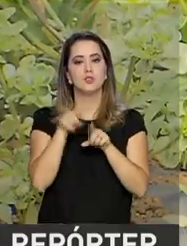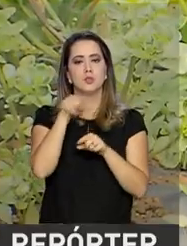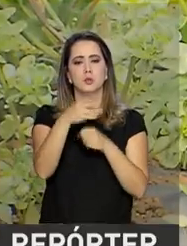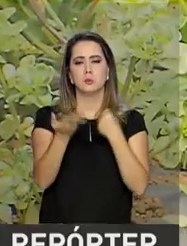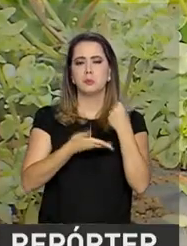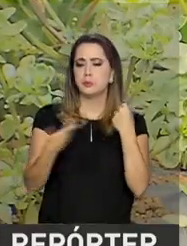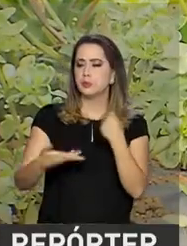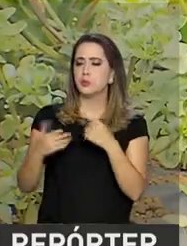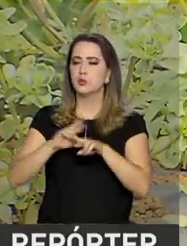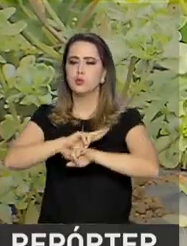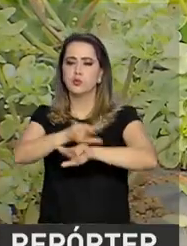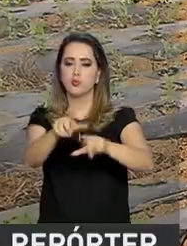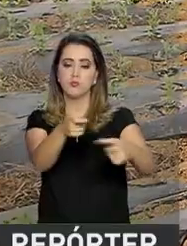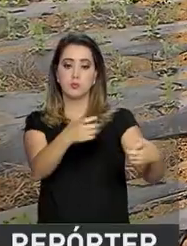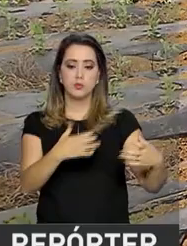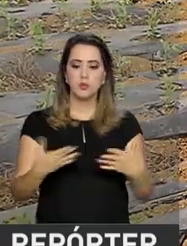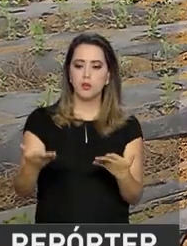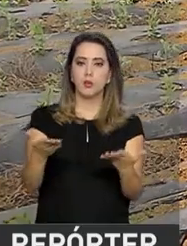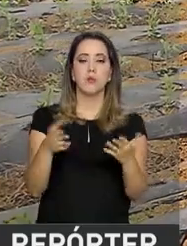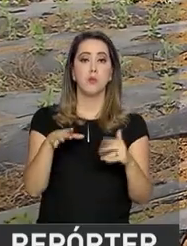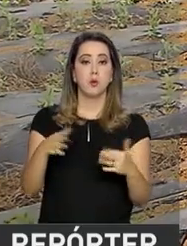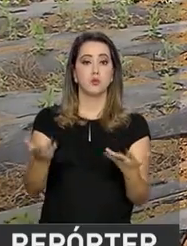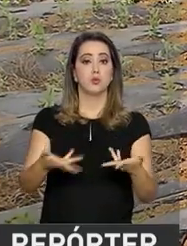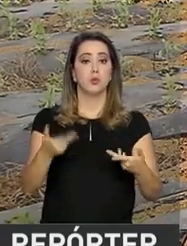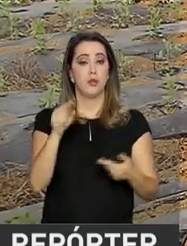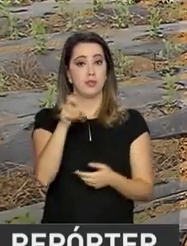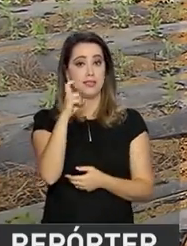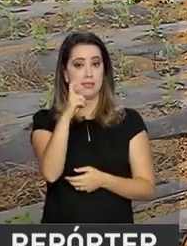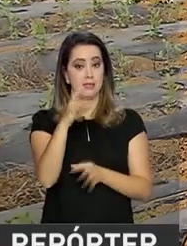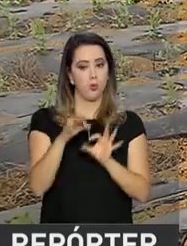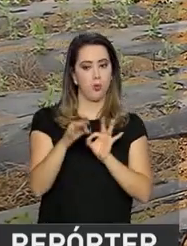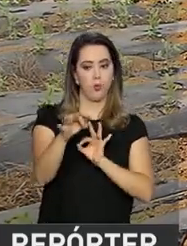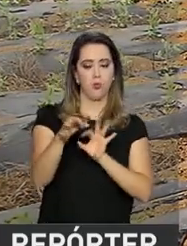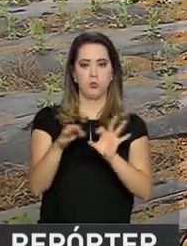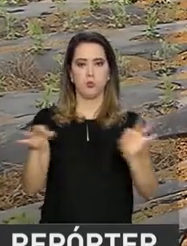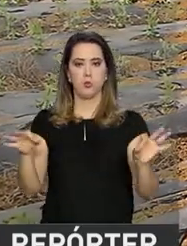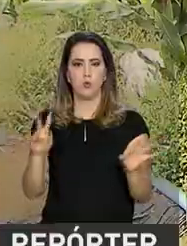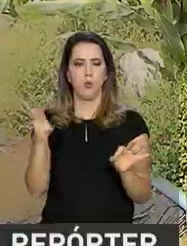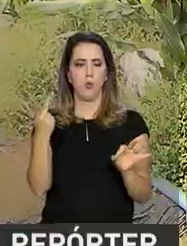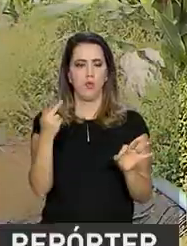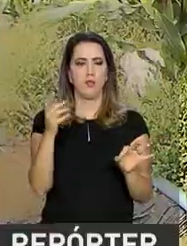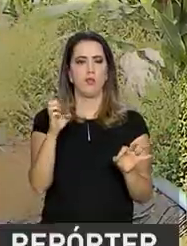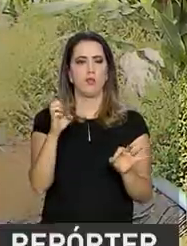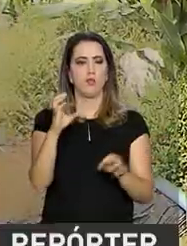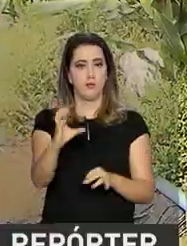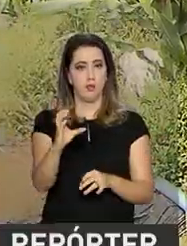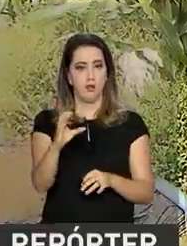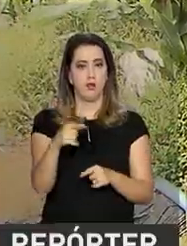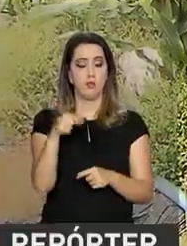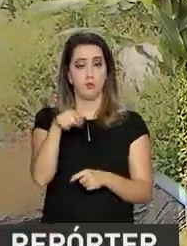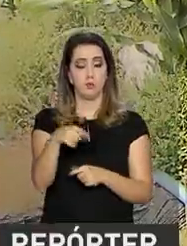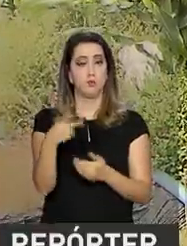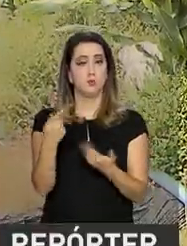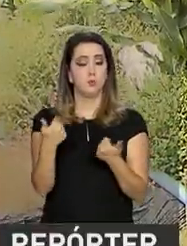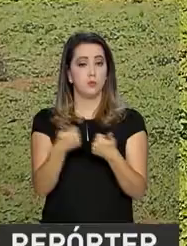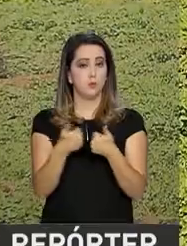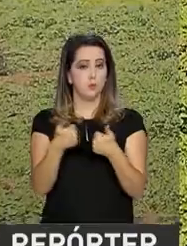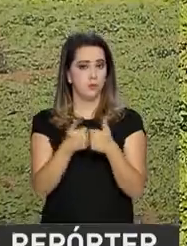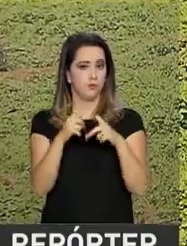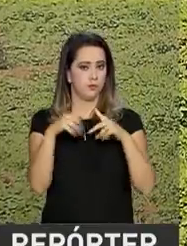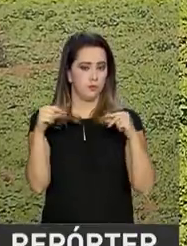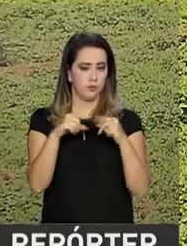tantas outras variedades esta chácara de cinco hectares fica em brazlândia a 55 quilômetros de brasília